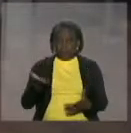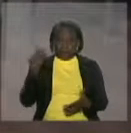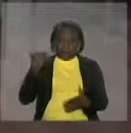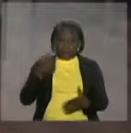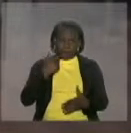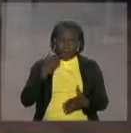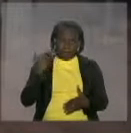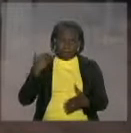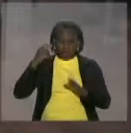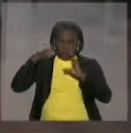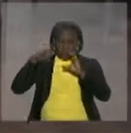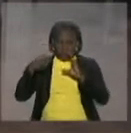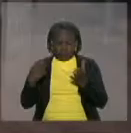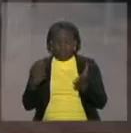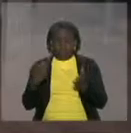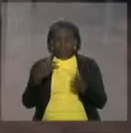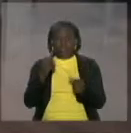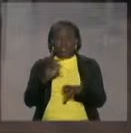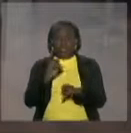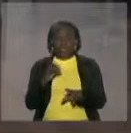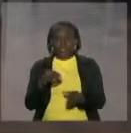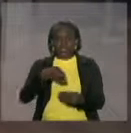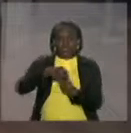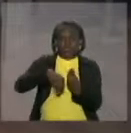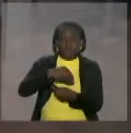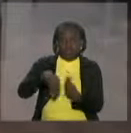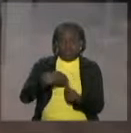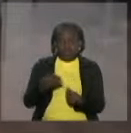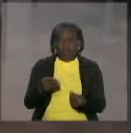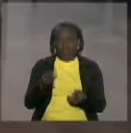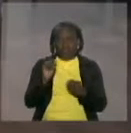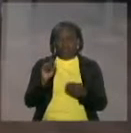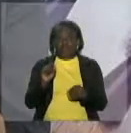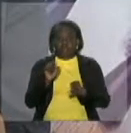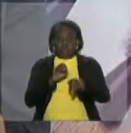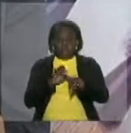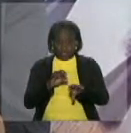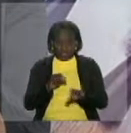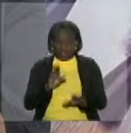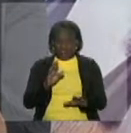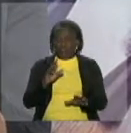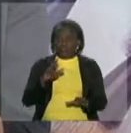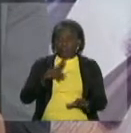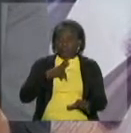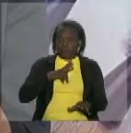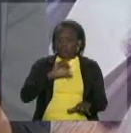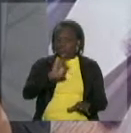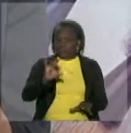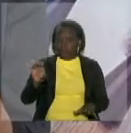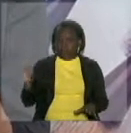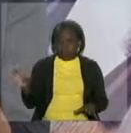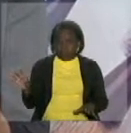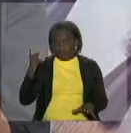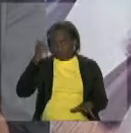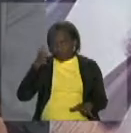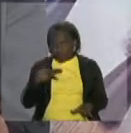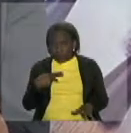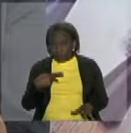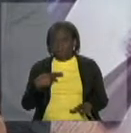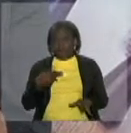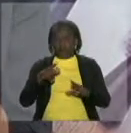porque eu gravei há pouco tempo um programa sobre ensino híbrido, que é um ensino que exatamente ele é mais